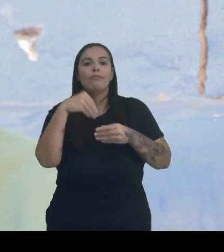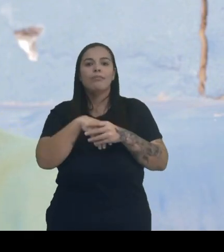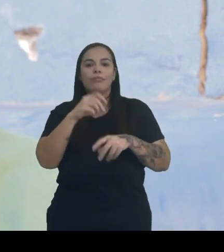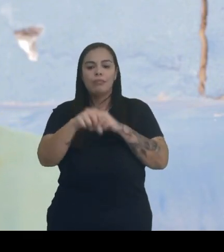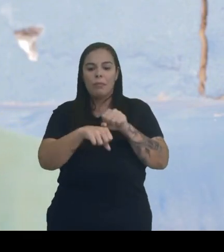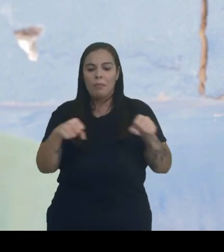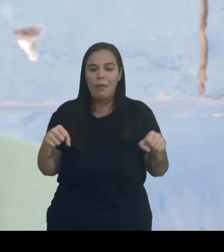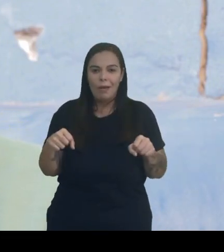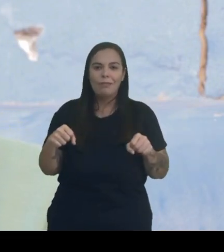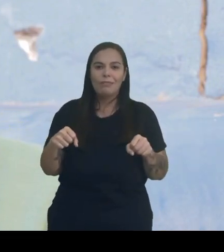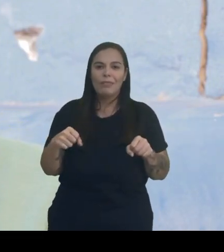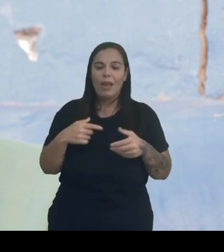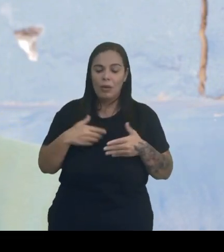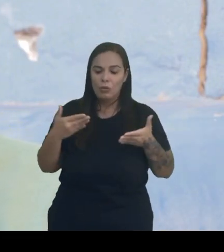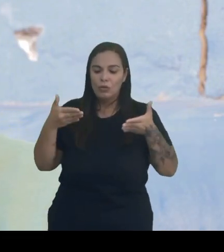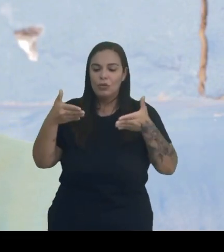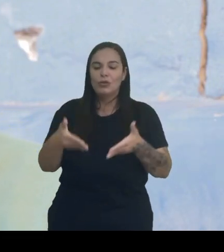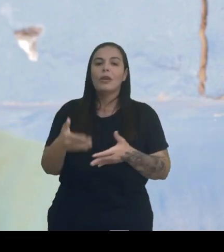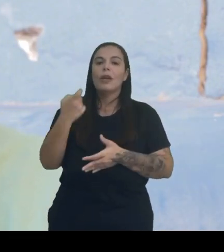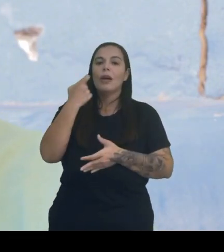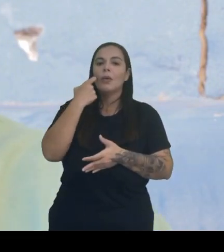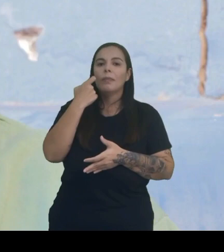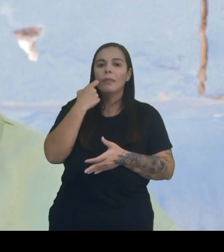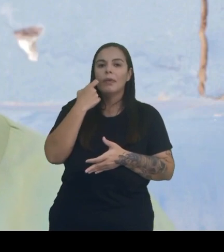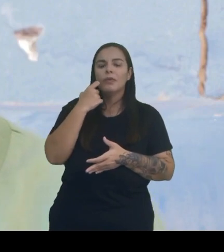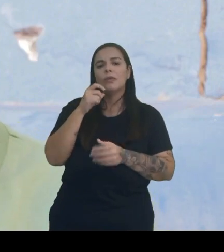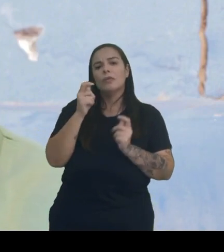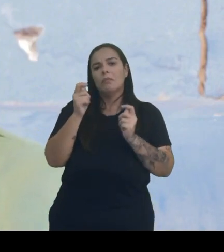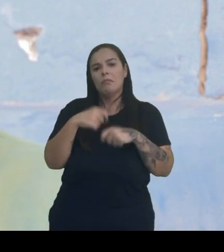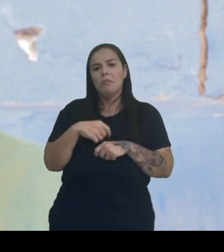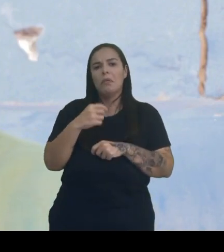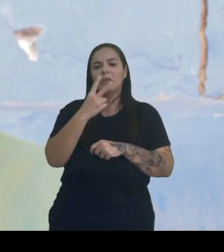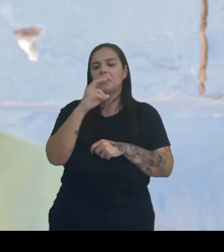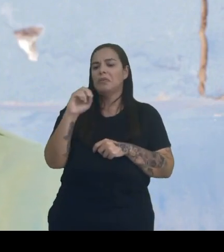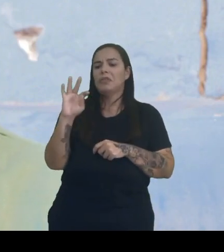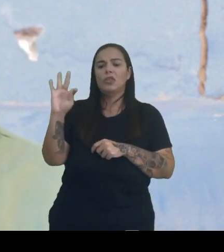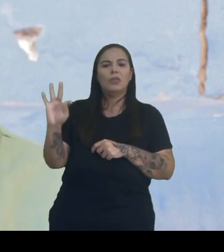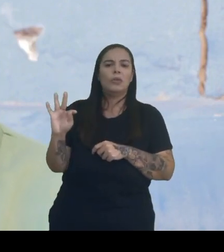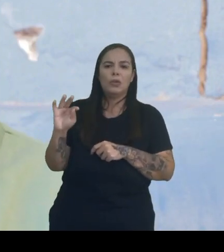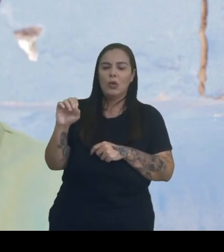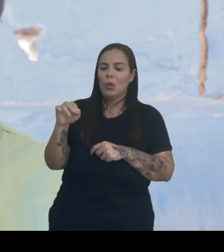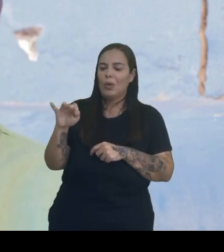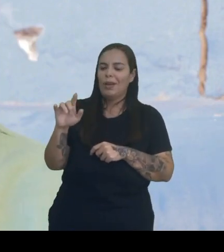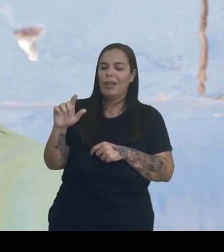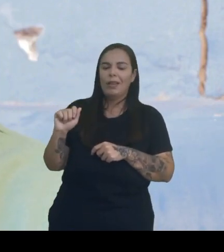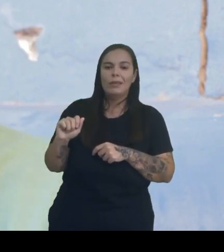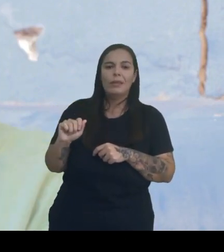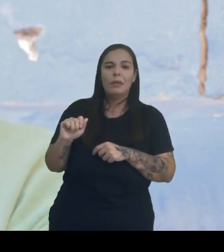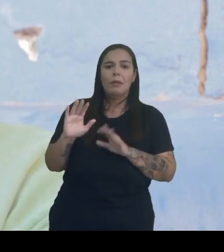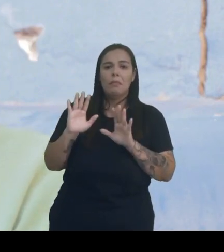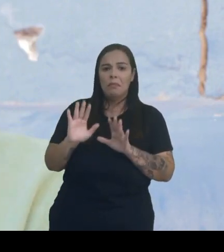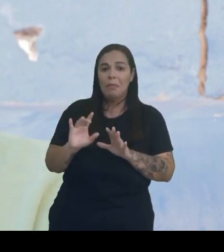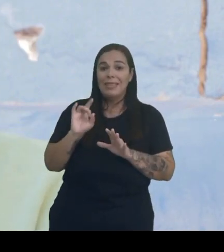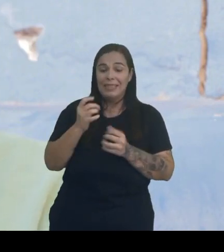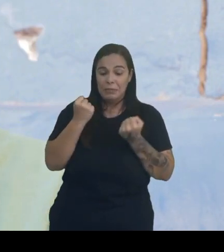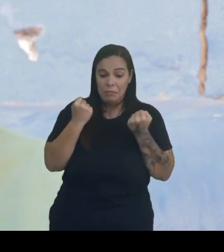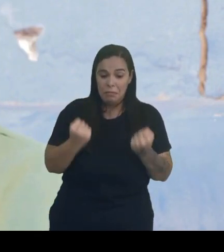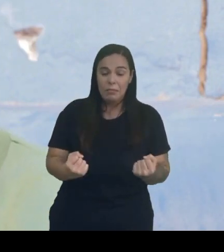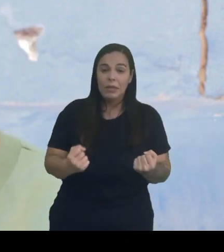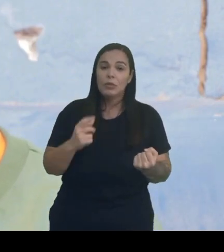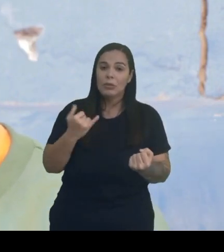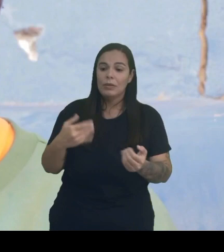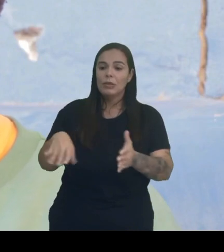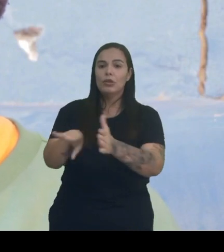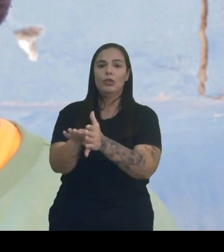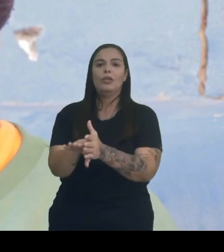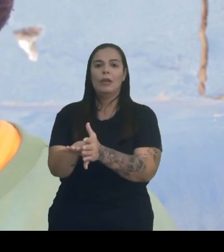chega aquilo ali, o peixe, você pode trazer 20 toneladas de peixe. Ele só vai te fazer peso quando a rede chegar. Ele vem